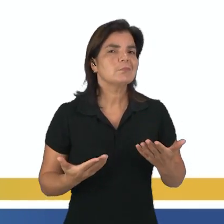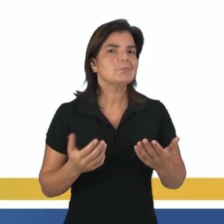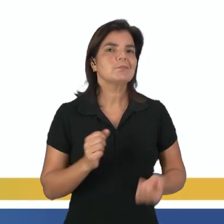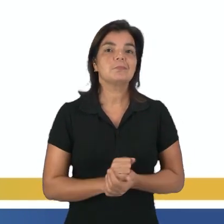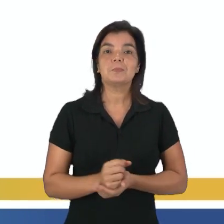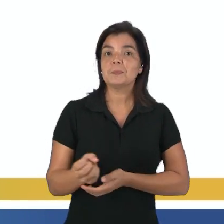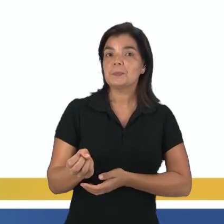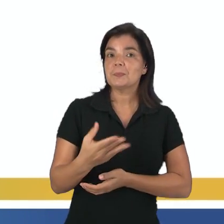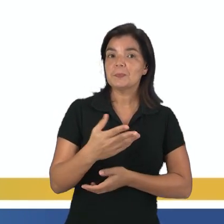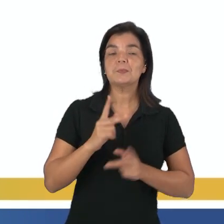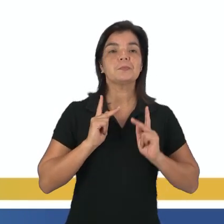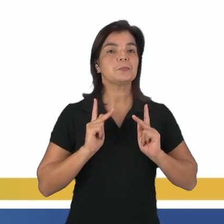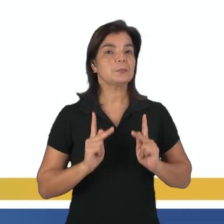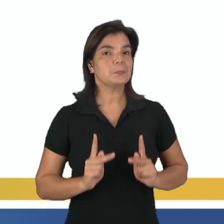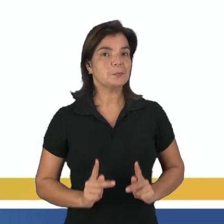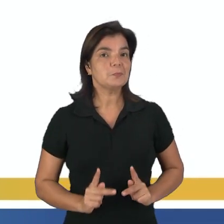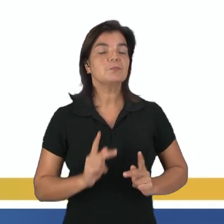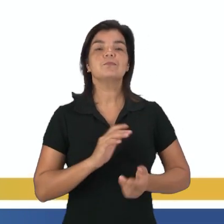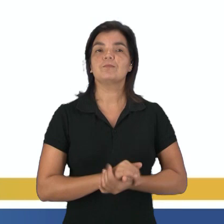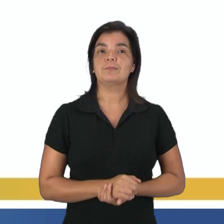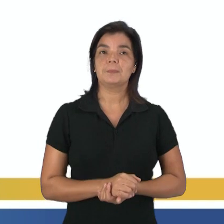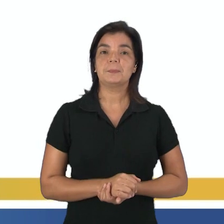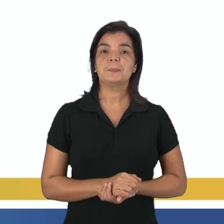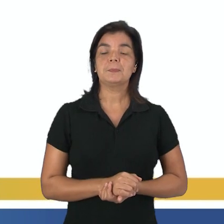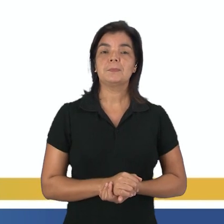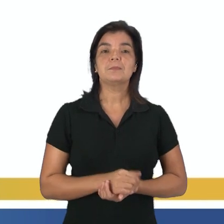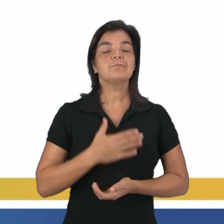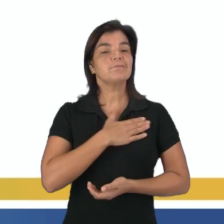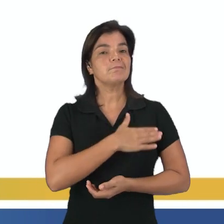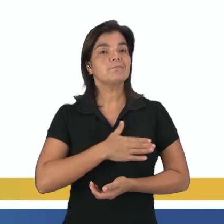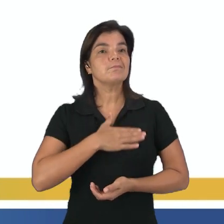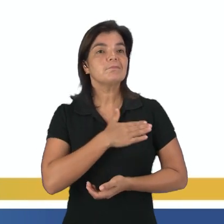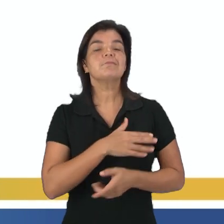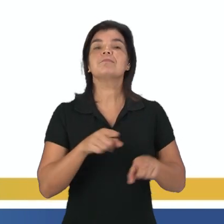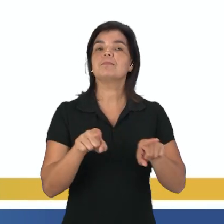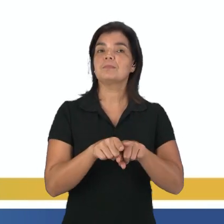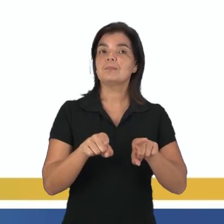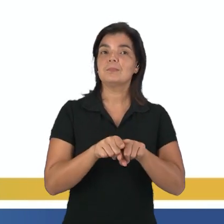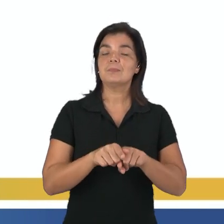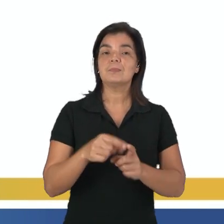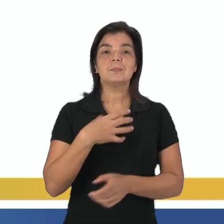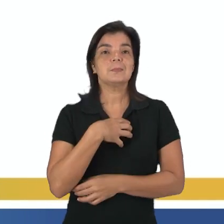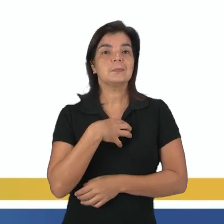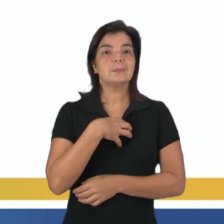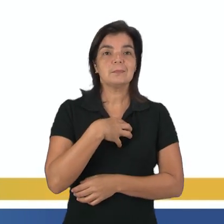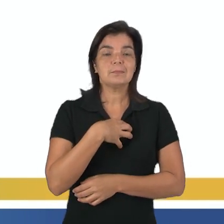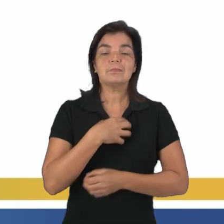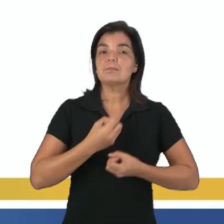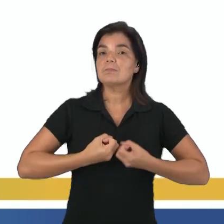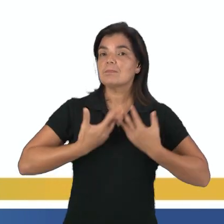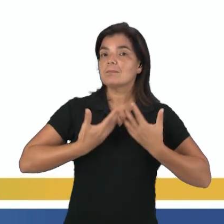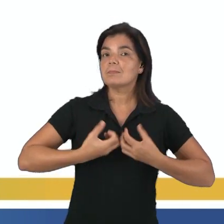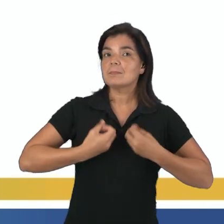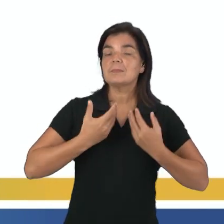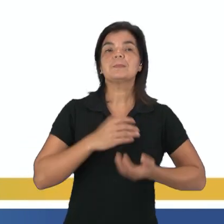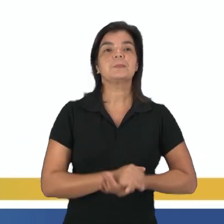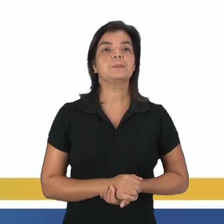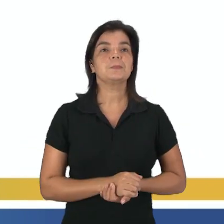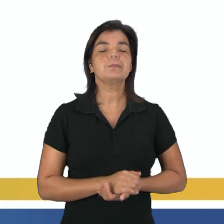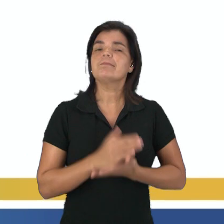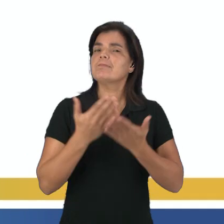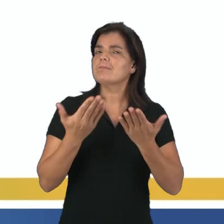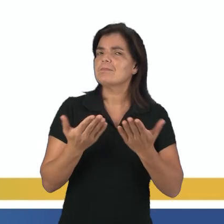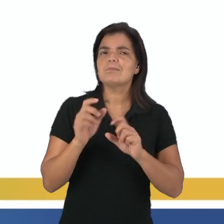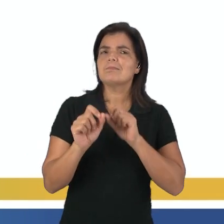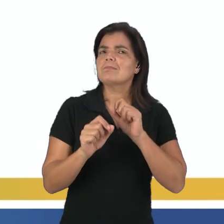de novos comportamentos, novos gostos, novos jeitos de se expressar.